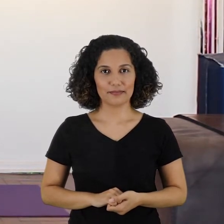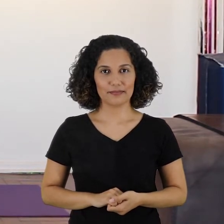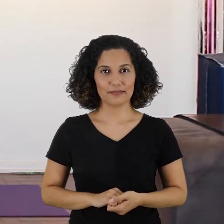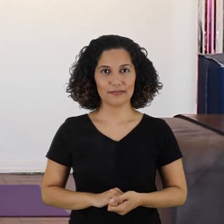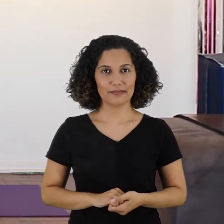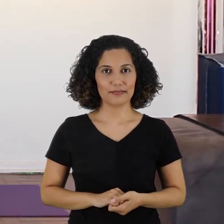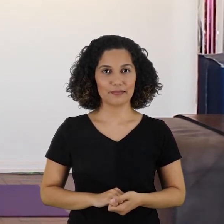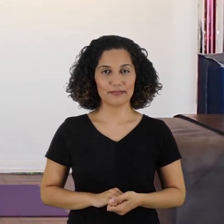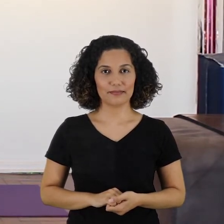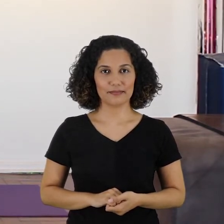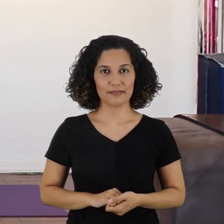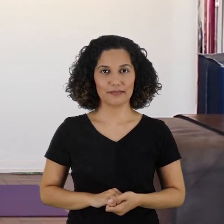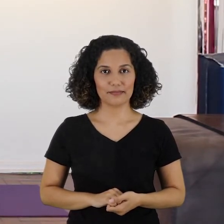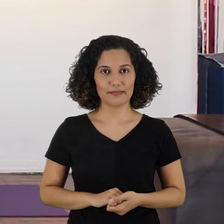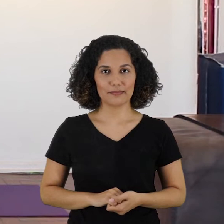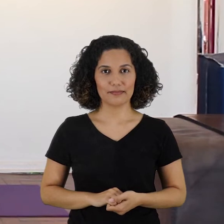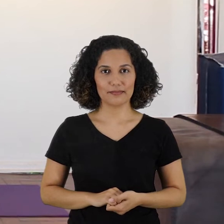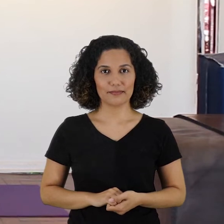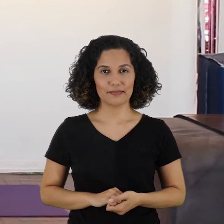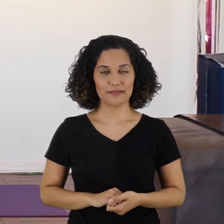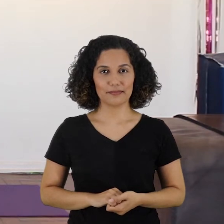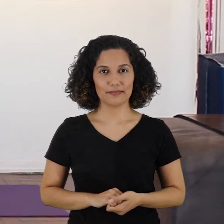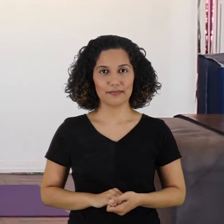Patrocínio, programa de Djalma Maranhão.